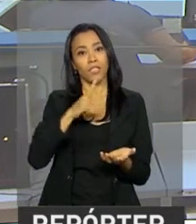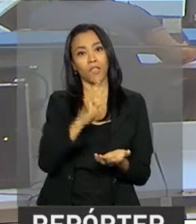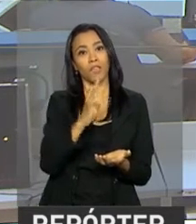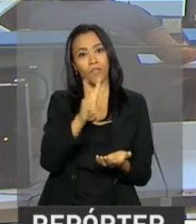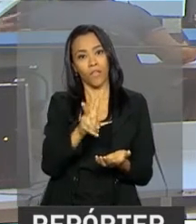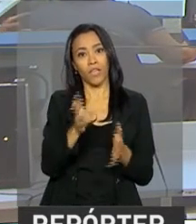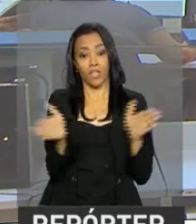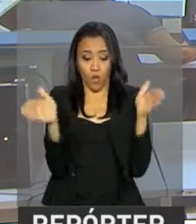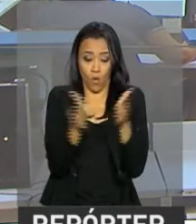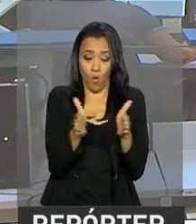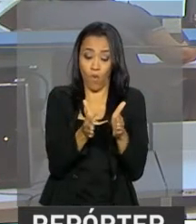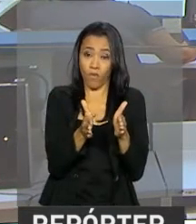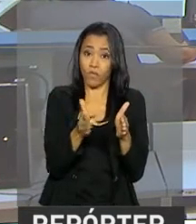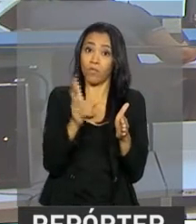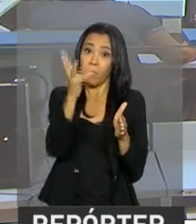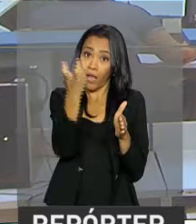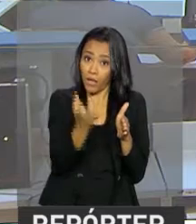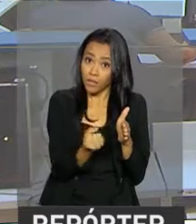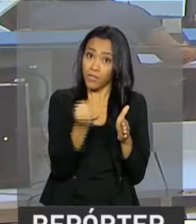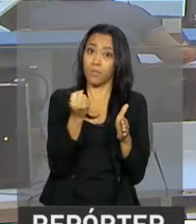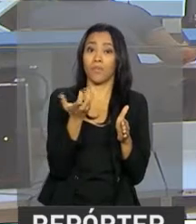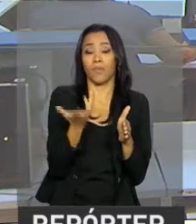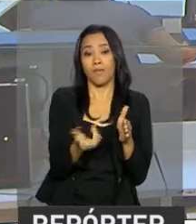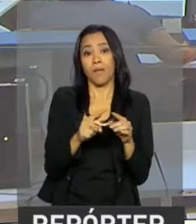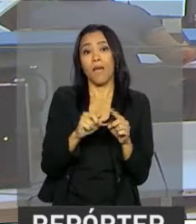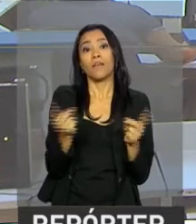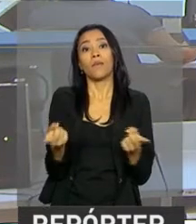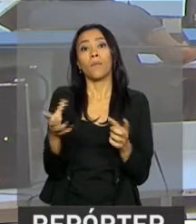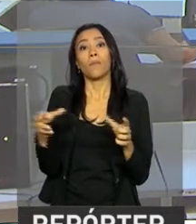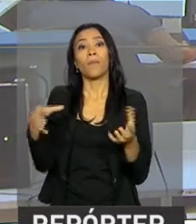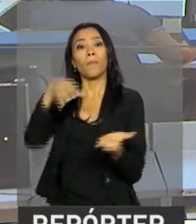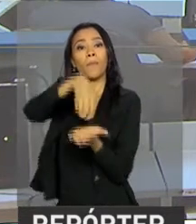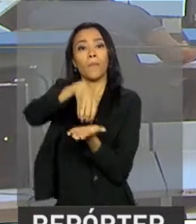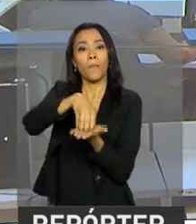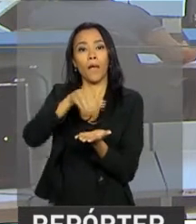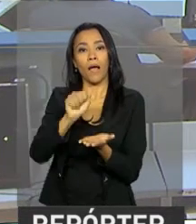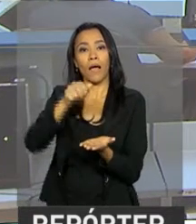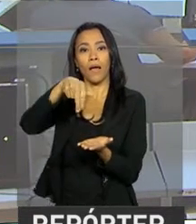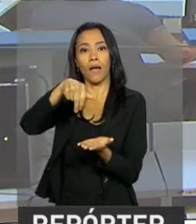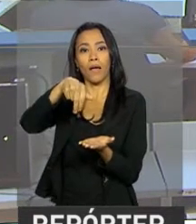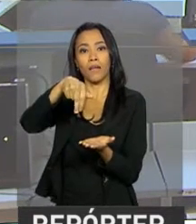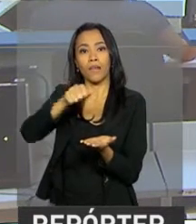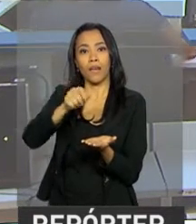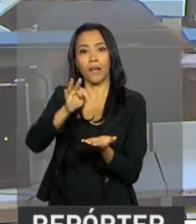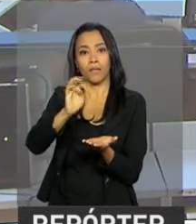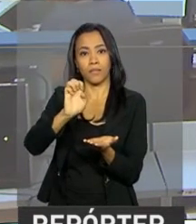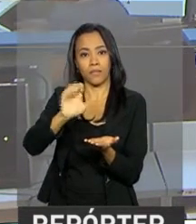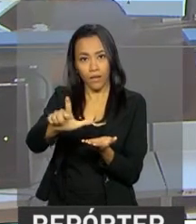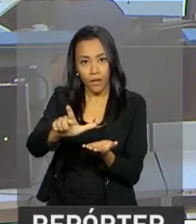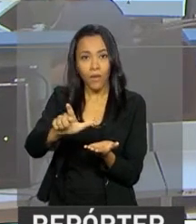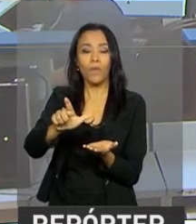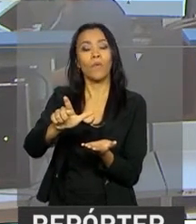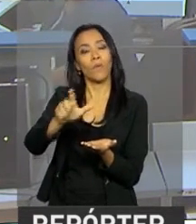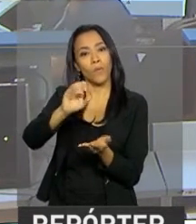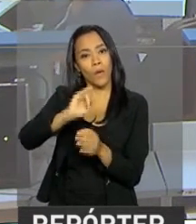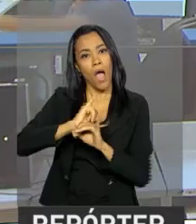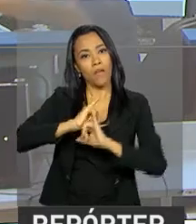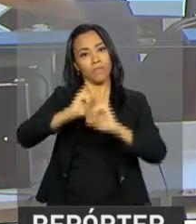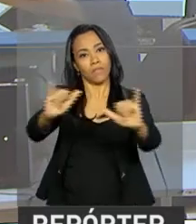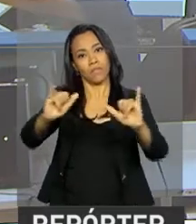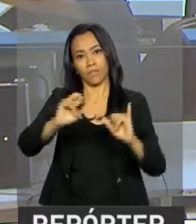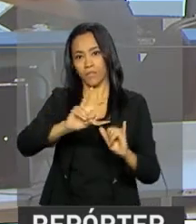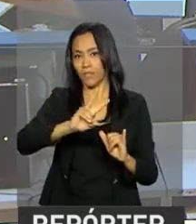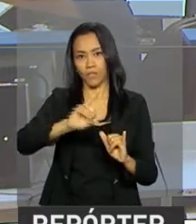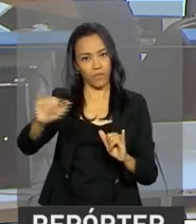conversor para receber o sinal digital a anatel que a agência nacional de telecomunicações informa que não haverá